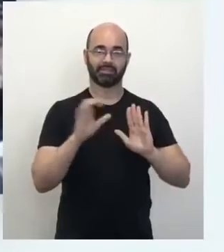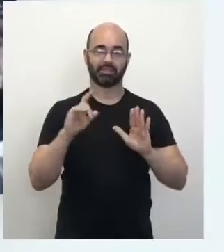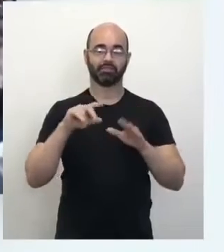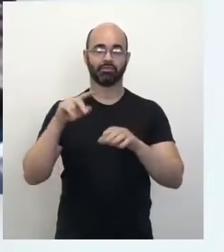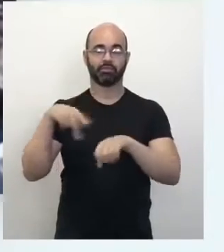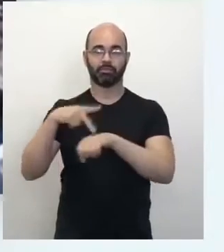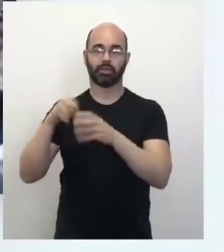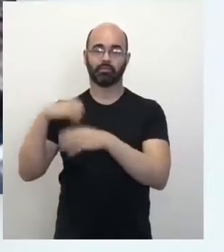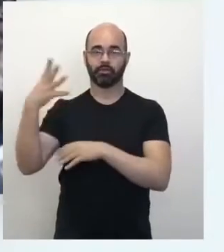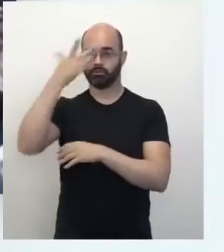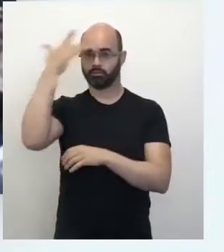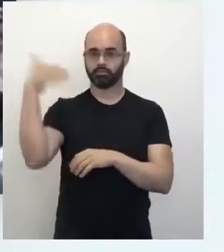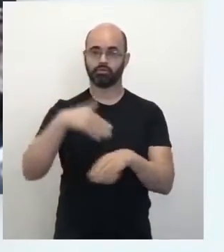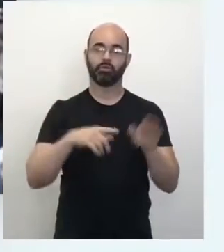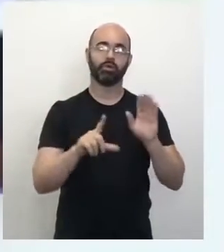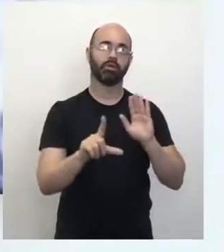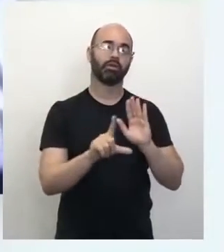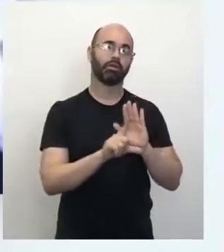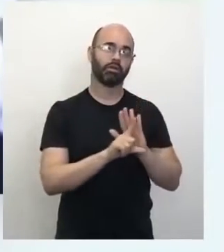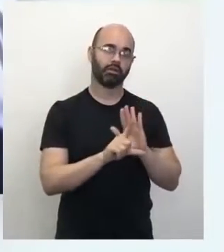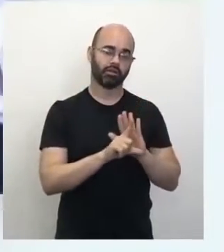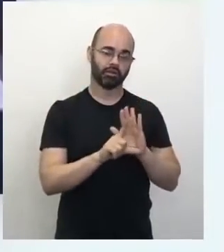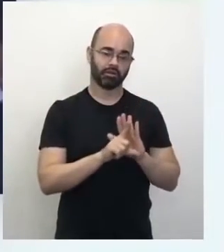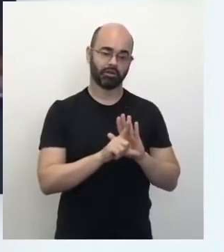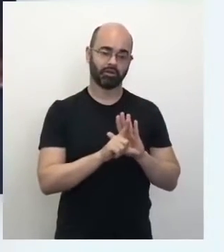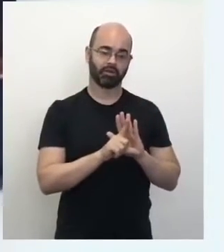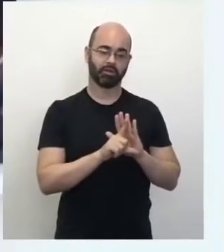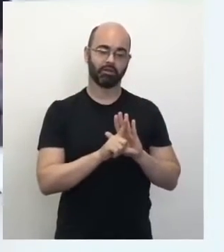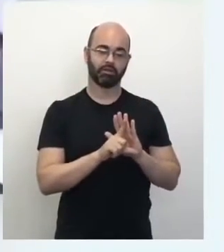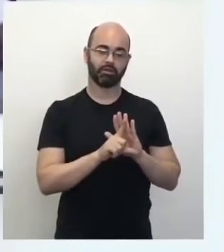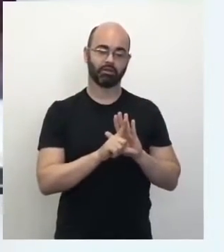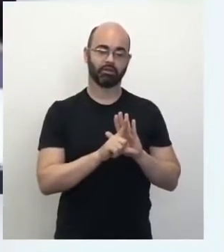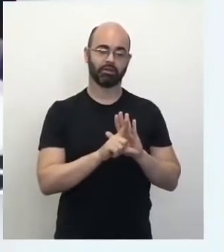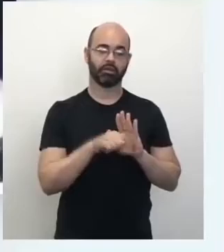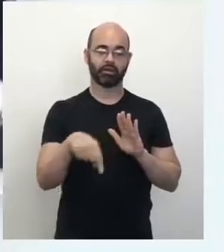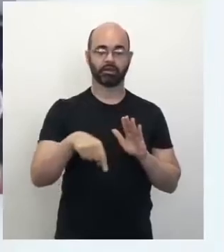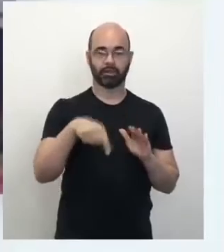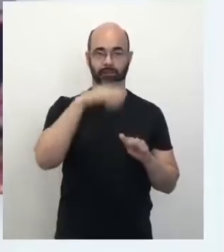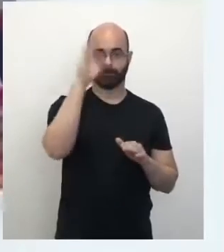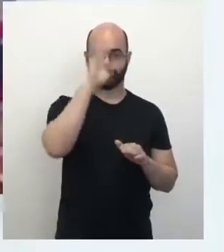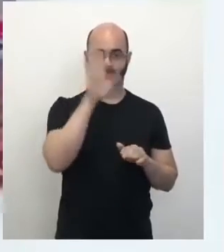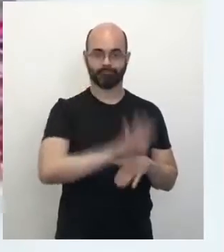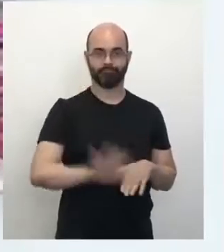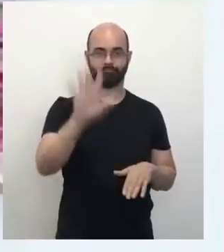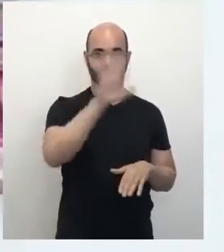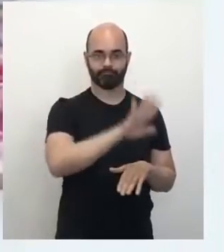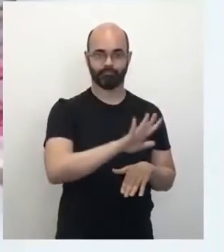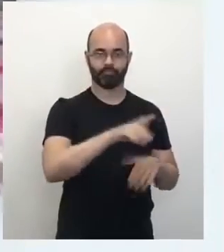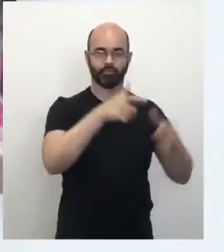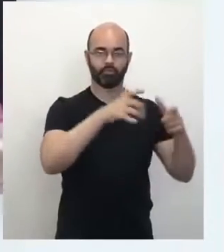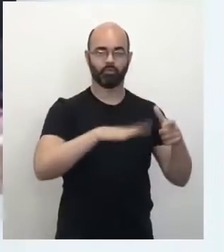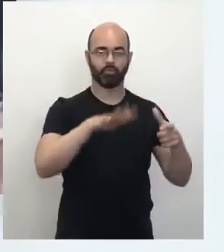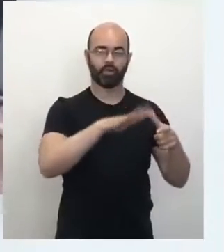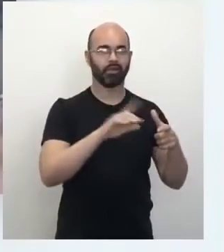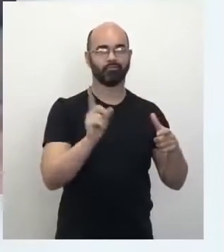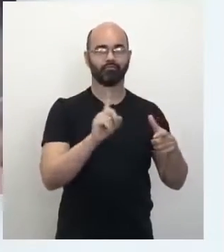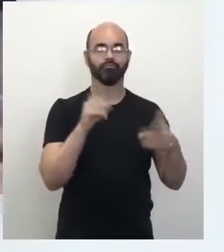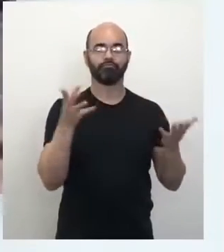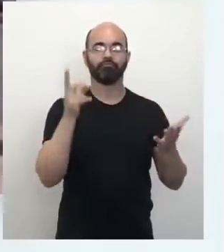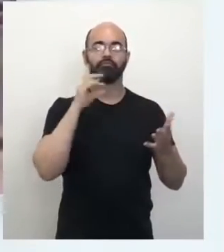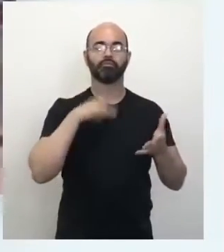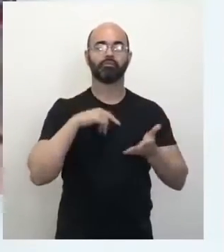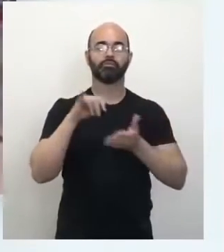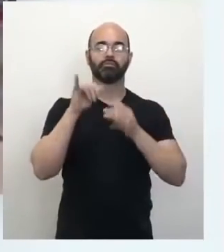e na legislação extravagante no território nacional. Então, é o momento em que, de fato, a imprensa